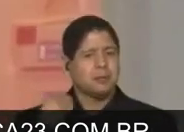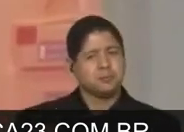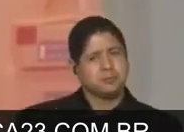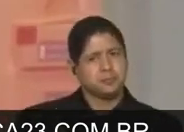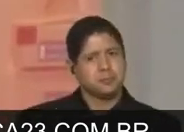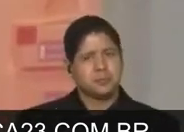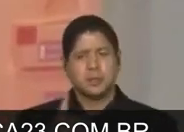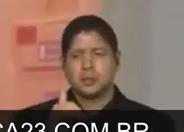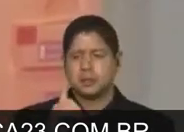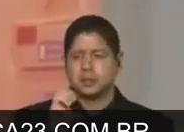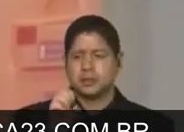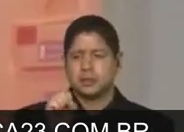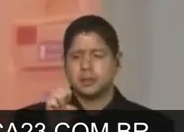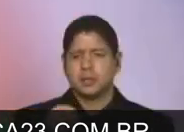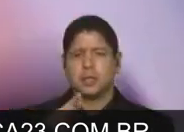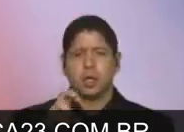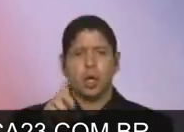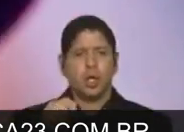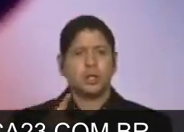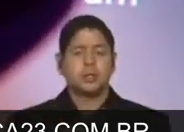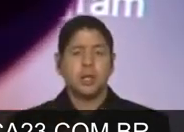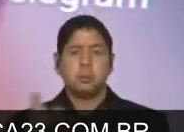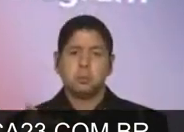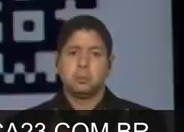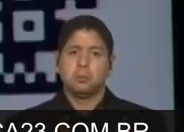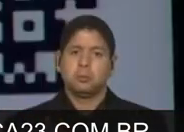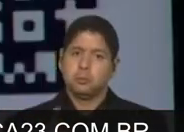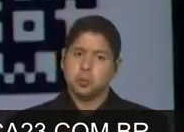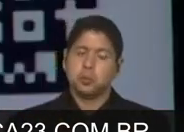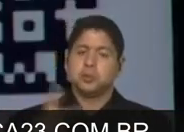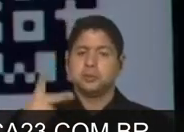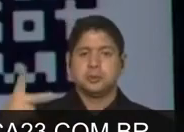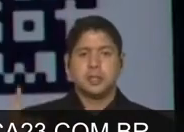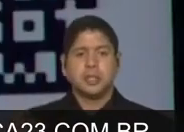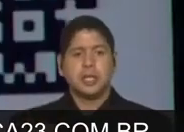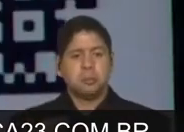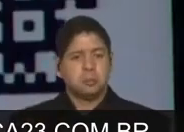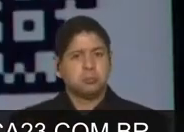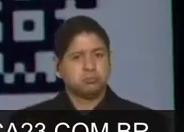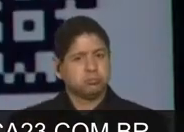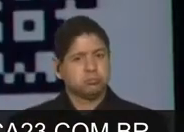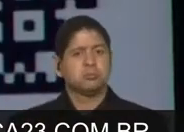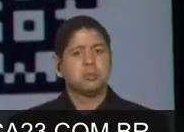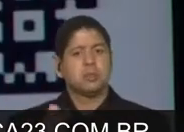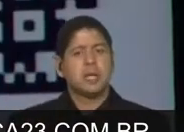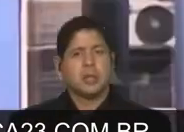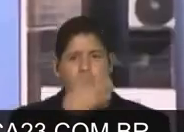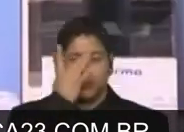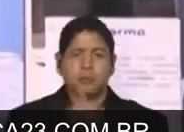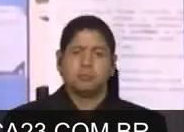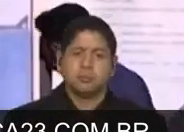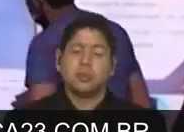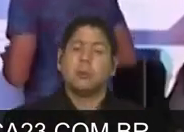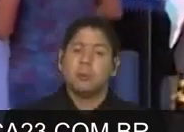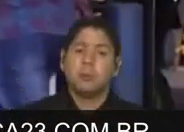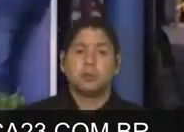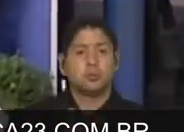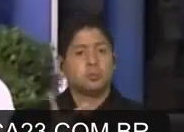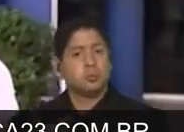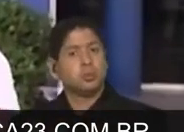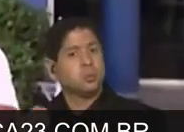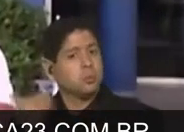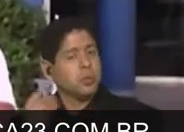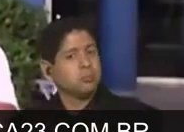participantes do Desenrola têm canais próprios para os correntistas interessados em quitar dívidas. E é o endividado que deve procurá-los